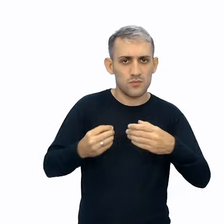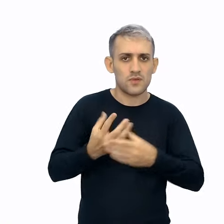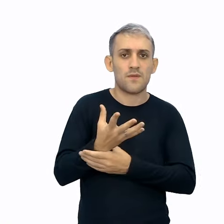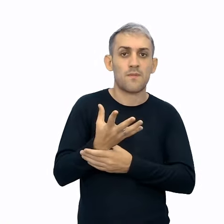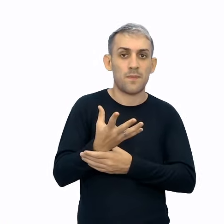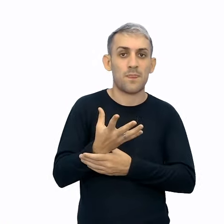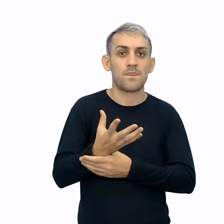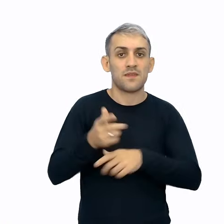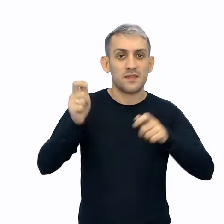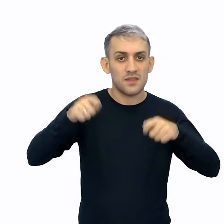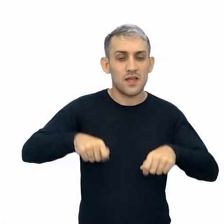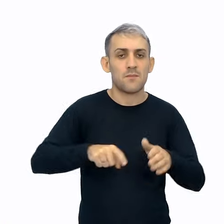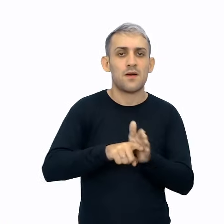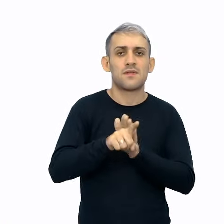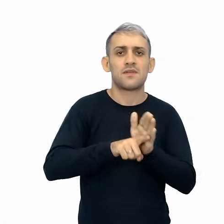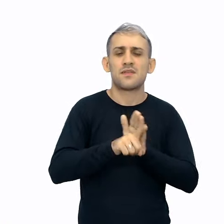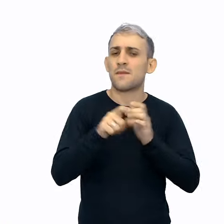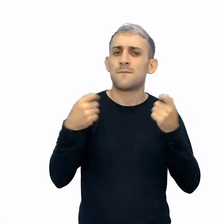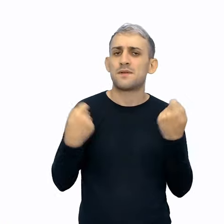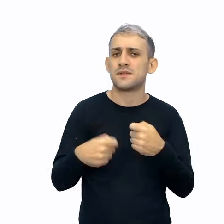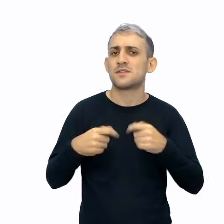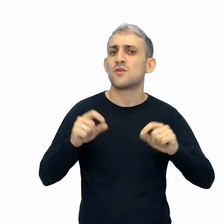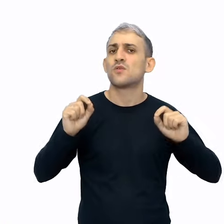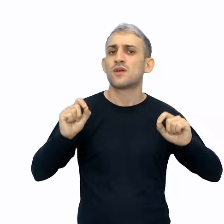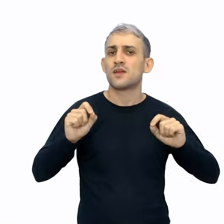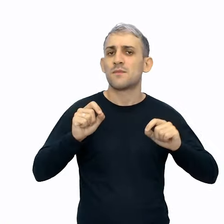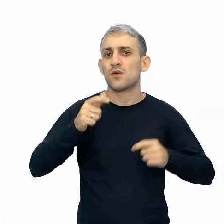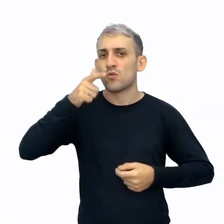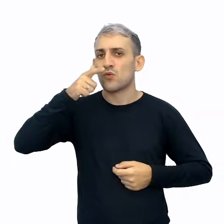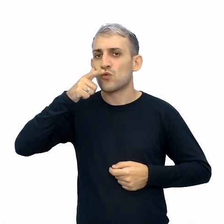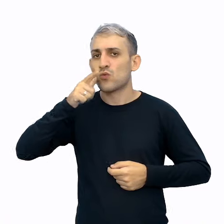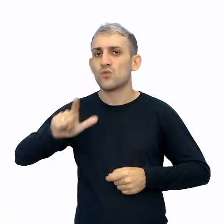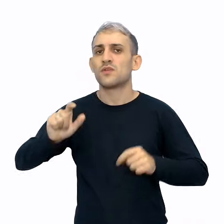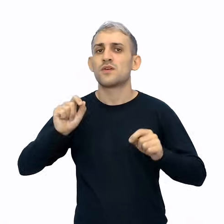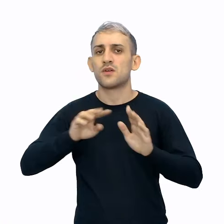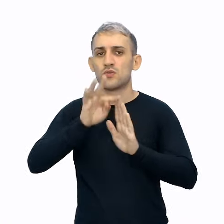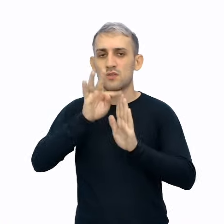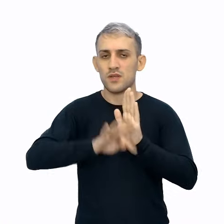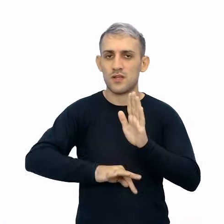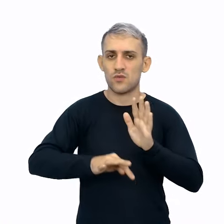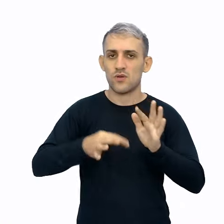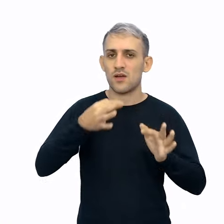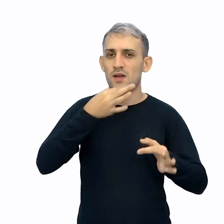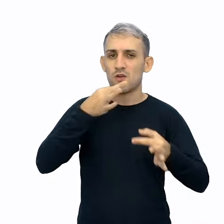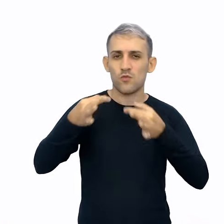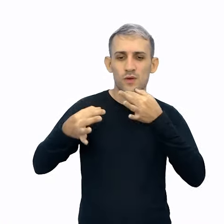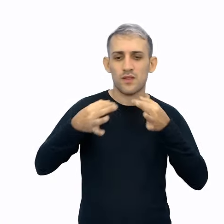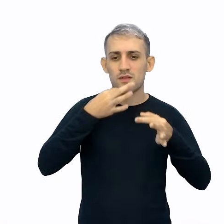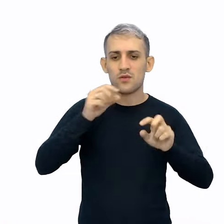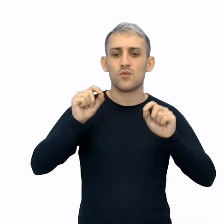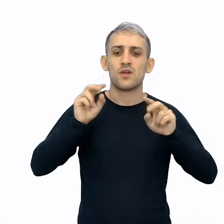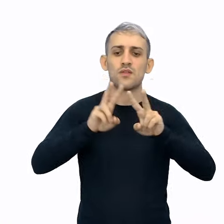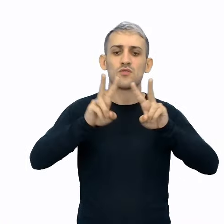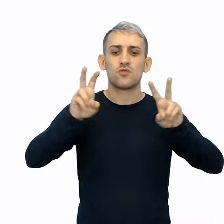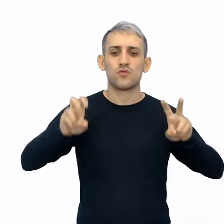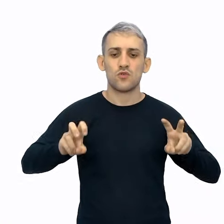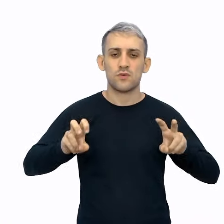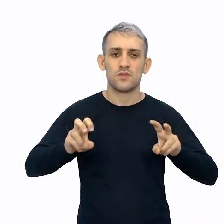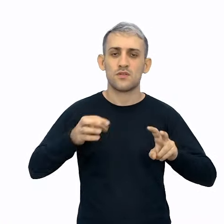que pesquisas eles precisam fazer para levar para esses textos argumentativos por exemplo a questão dos